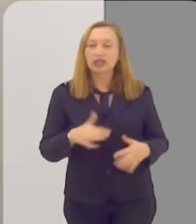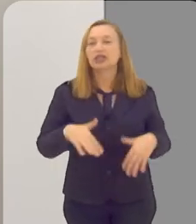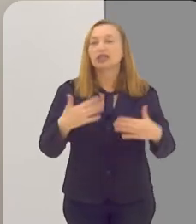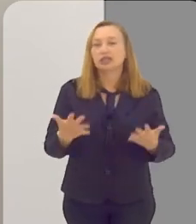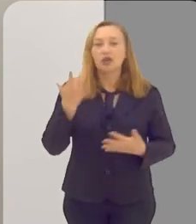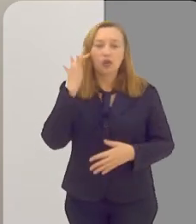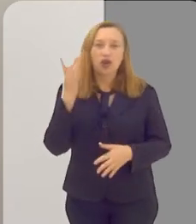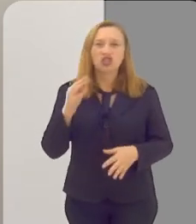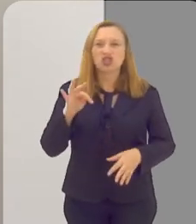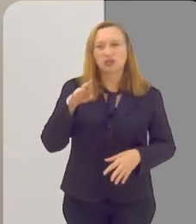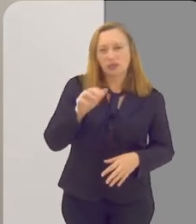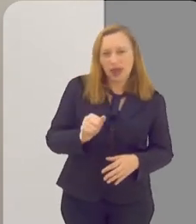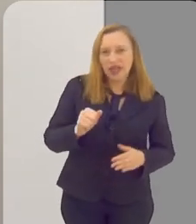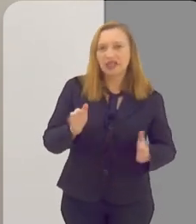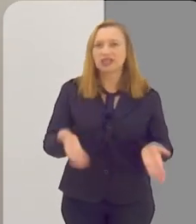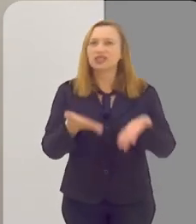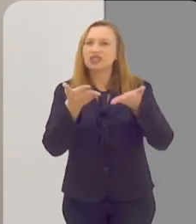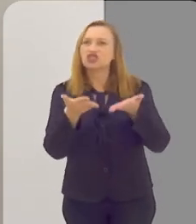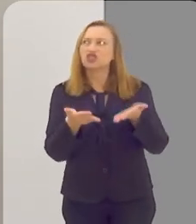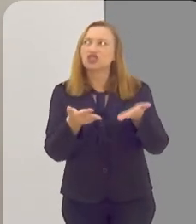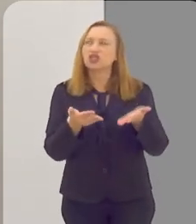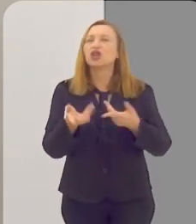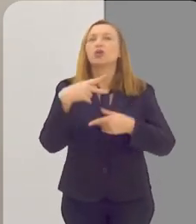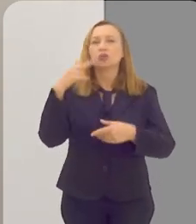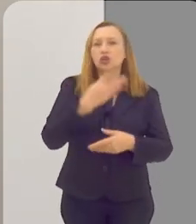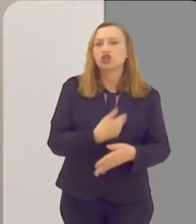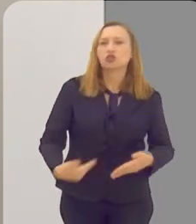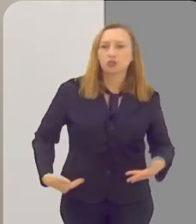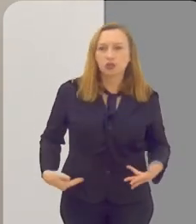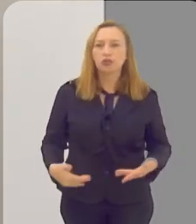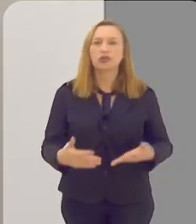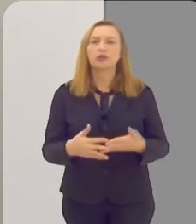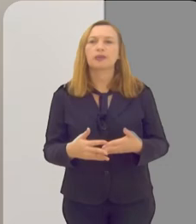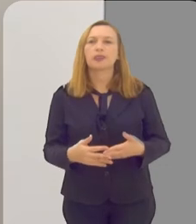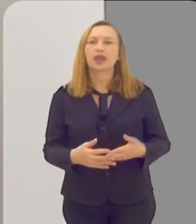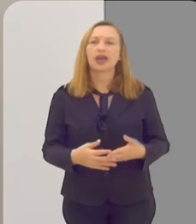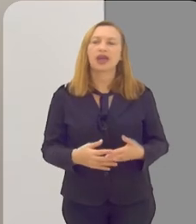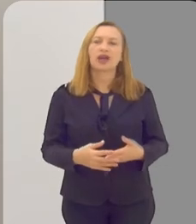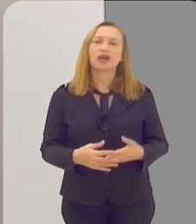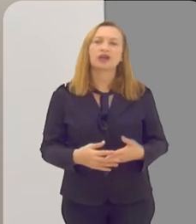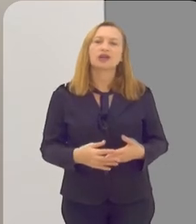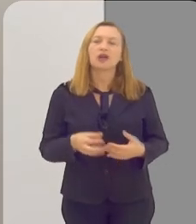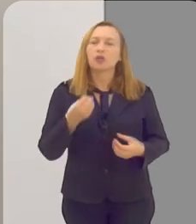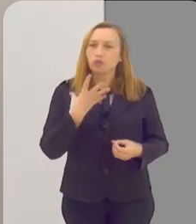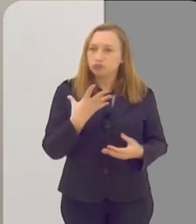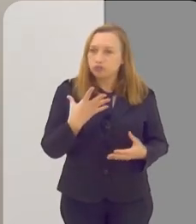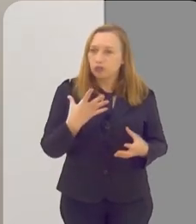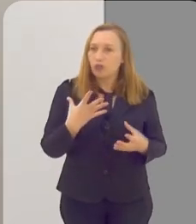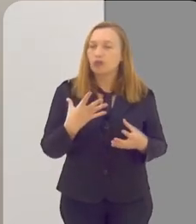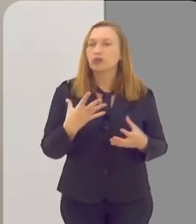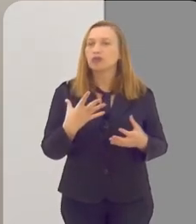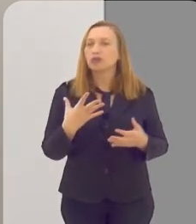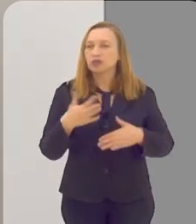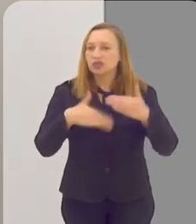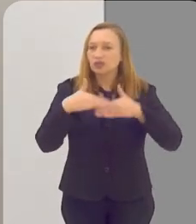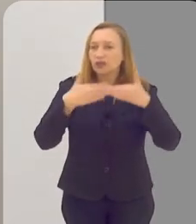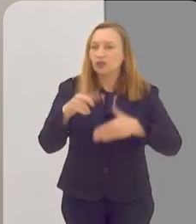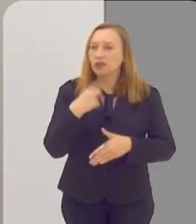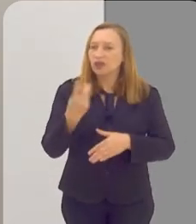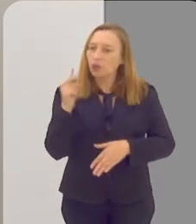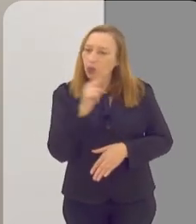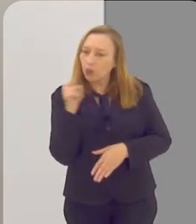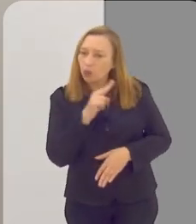mulheres. Então, eu acho que metas, incentivos e políticas públicas é um bom